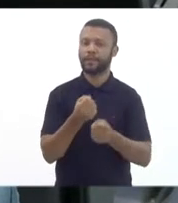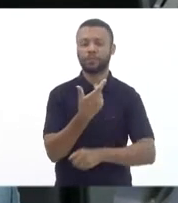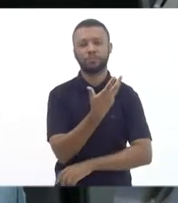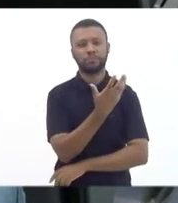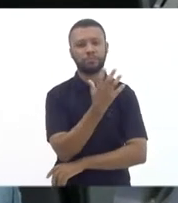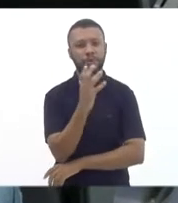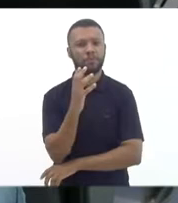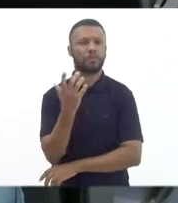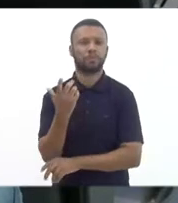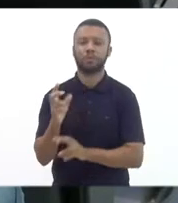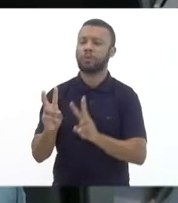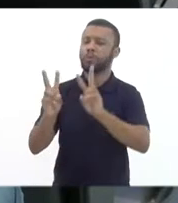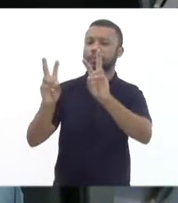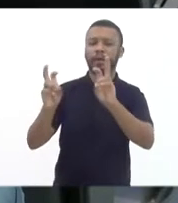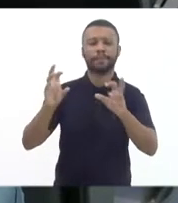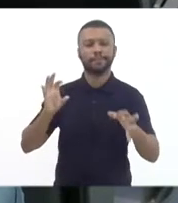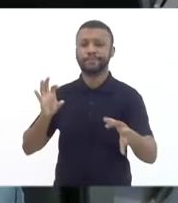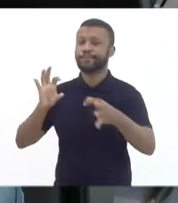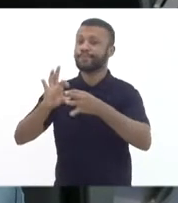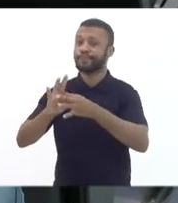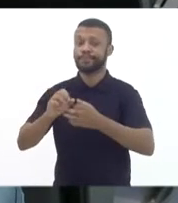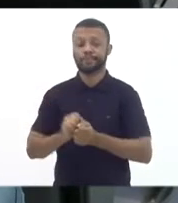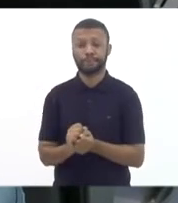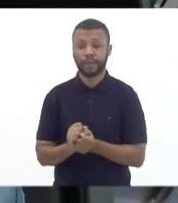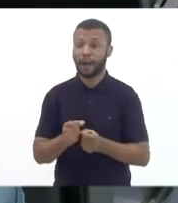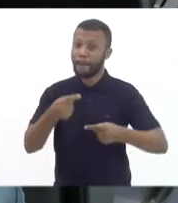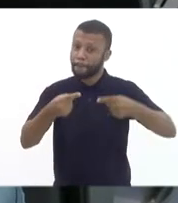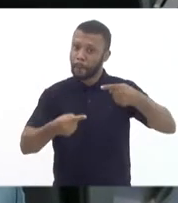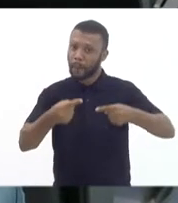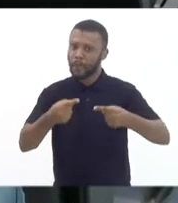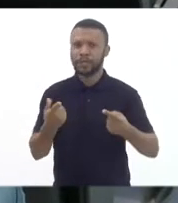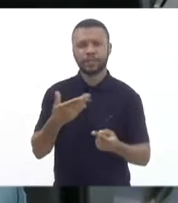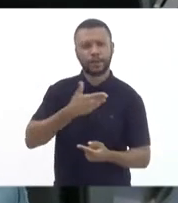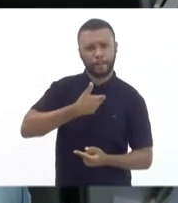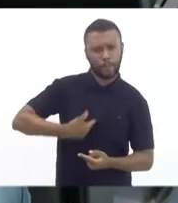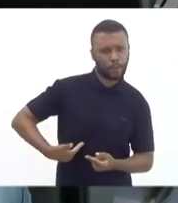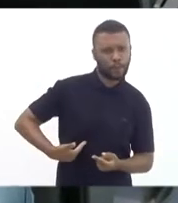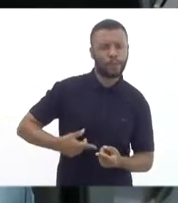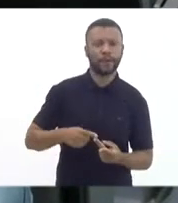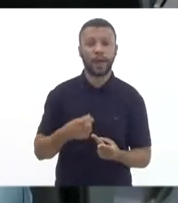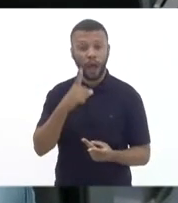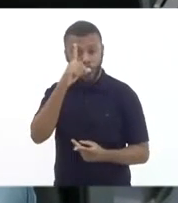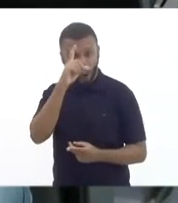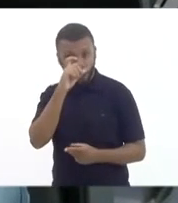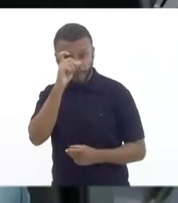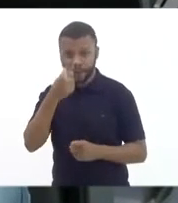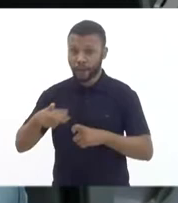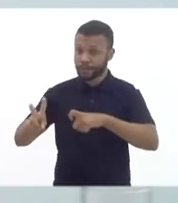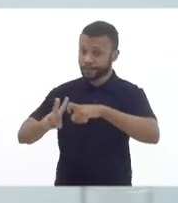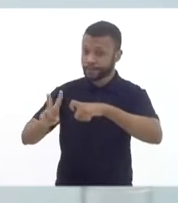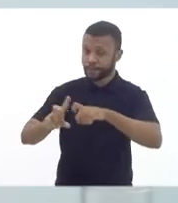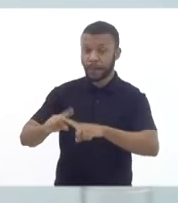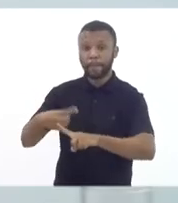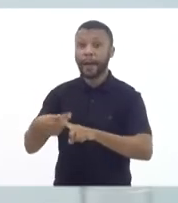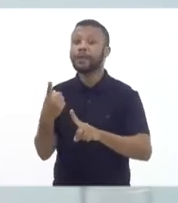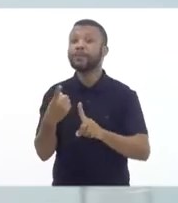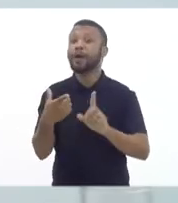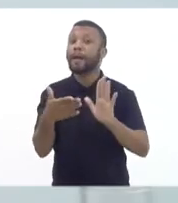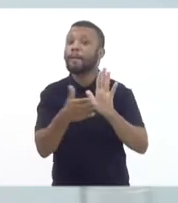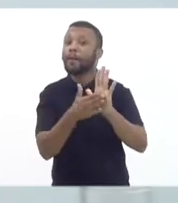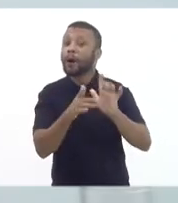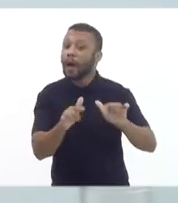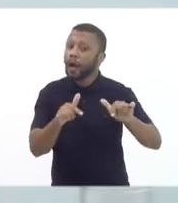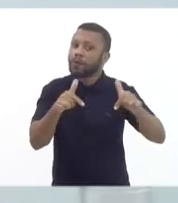tema políticas públicas, hospitais veterinários e medidas protetivas do bem-estar animal. Convido